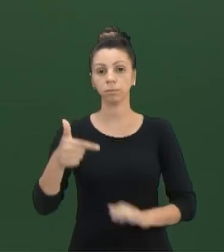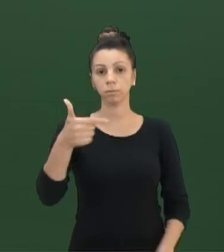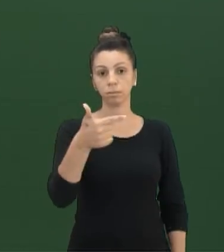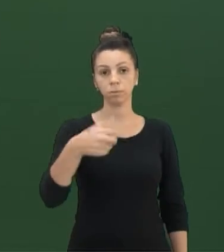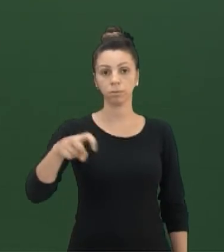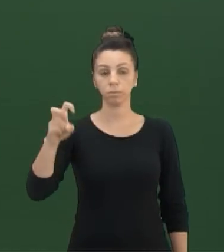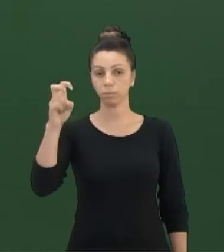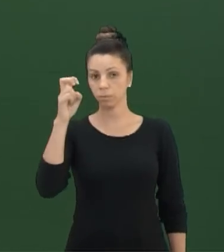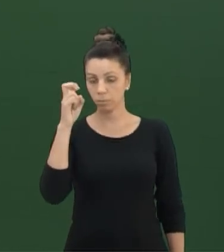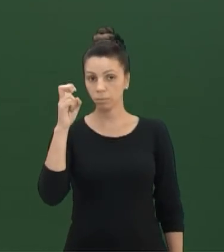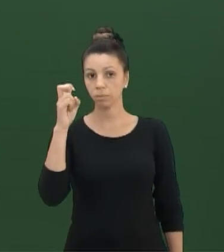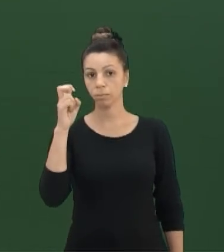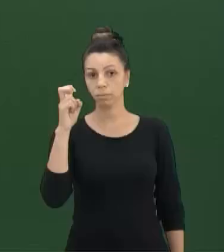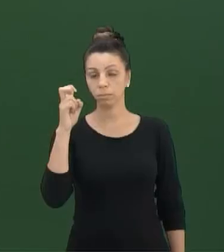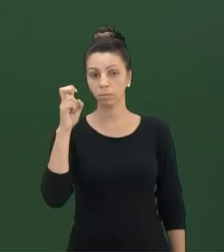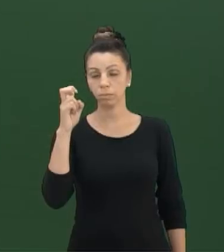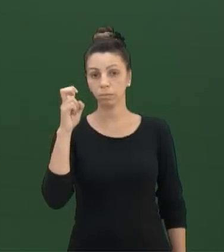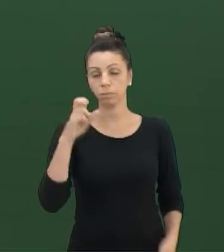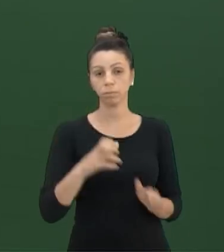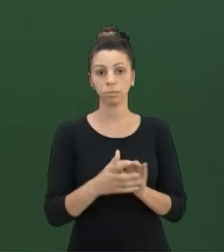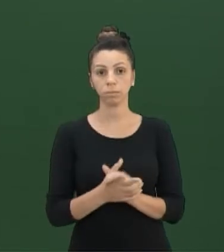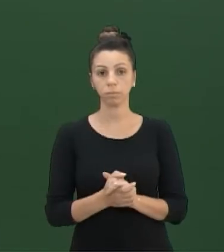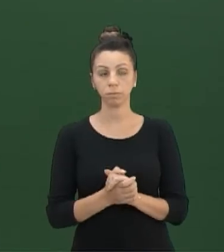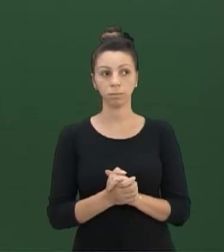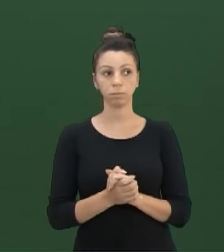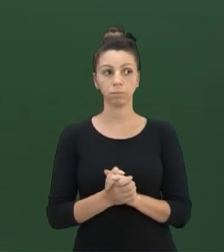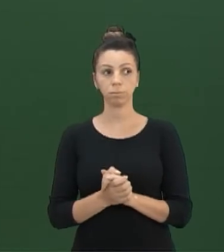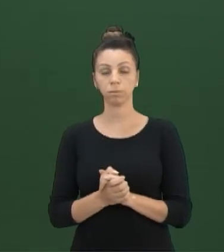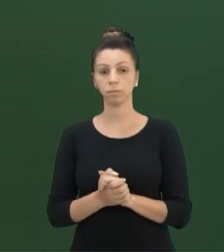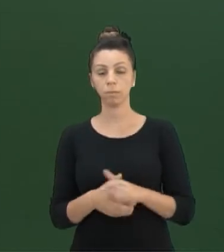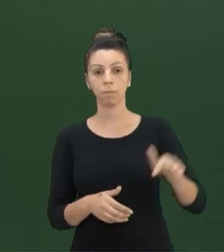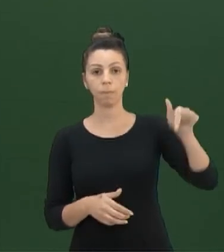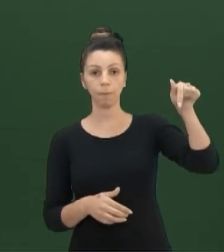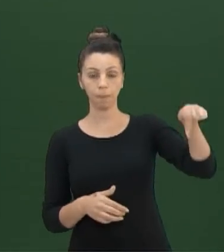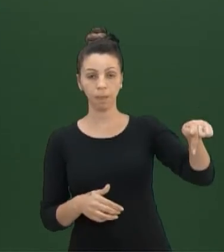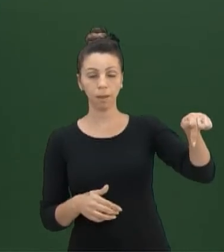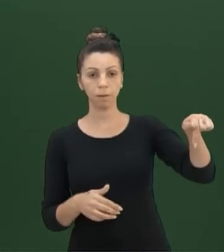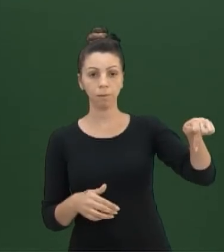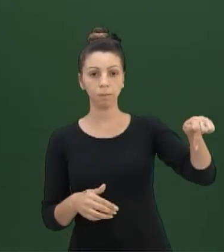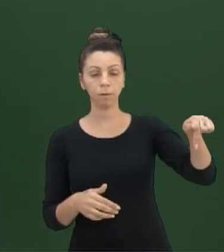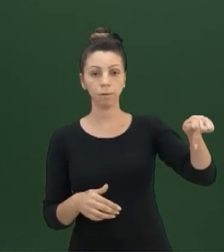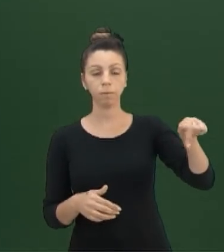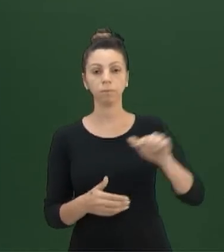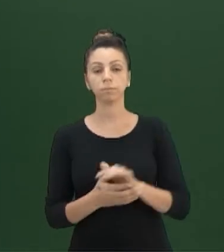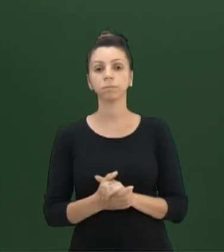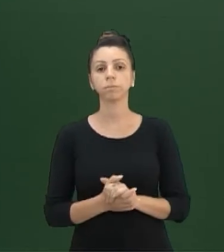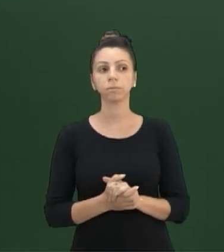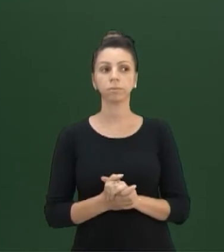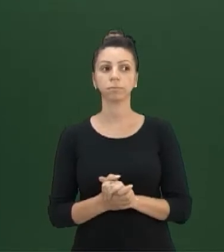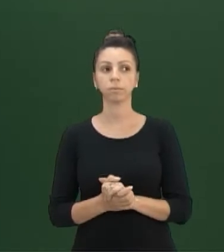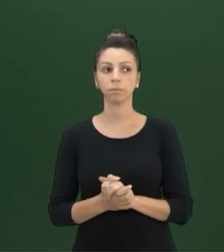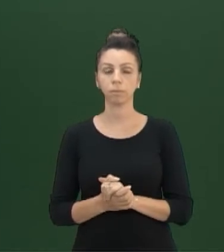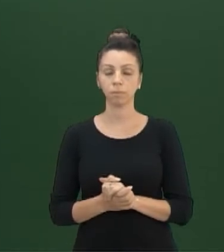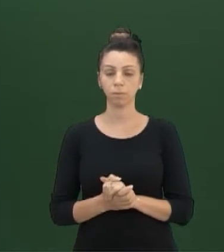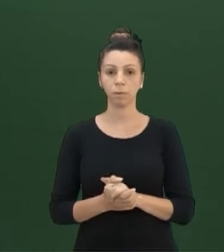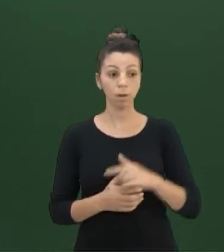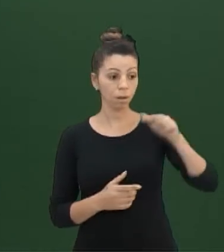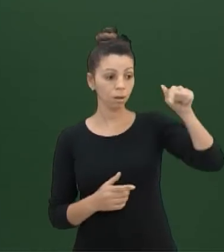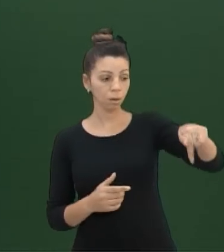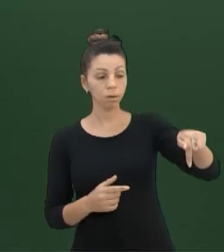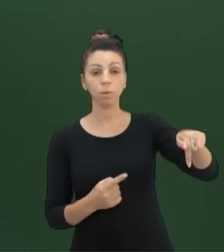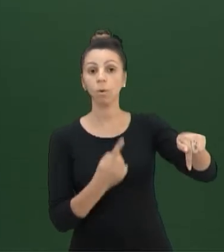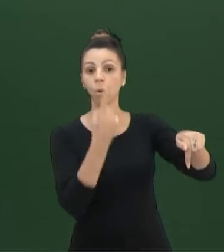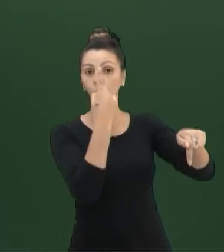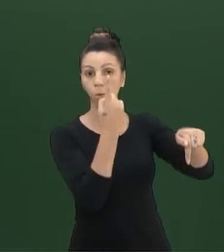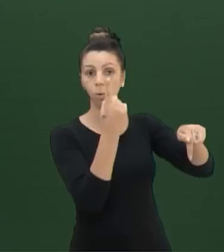25 quarteirões. Por que isso? Porque, reparem, o quarteirão é um alqueire, o quarteirão é 1